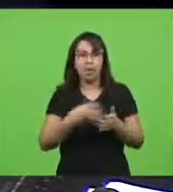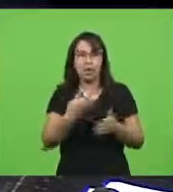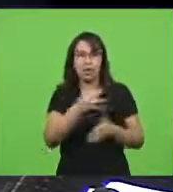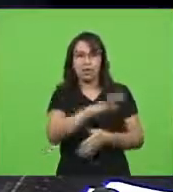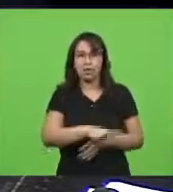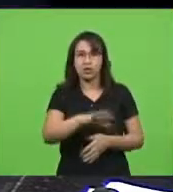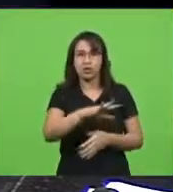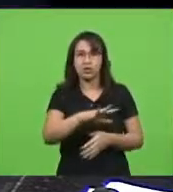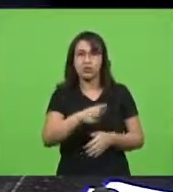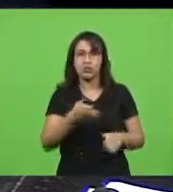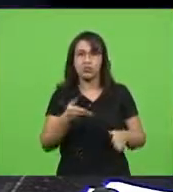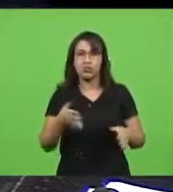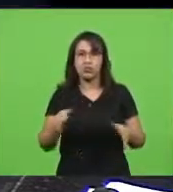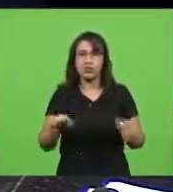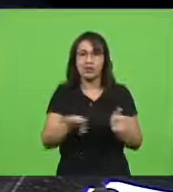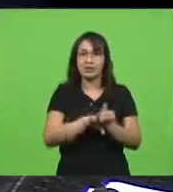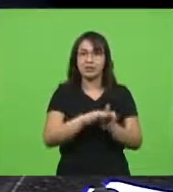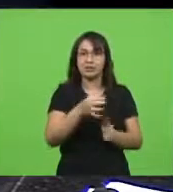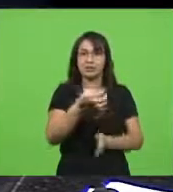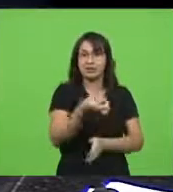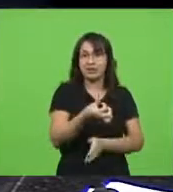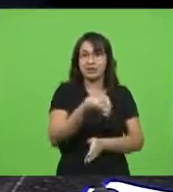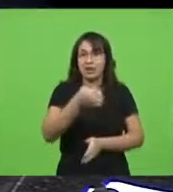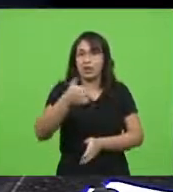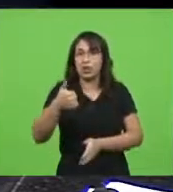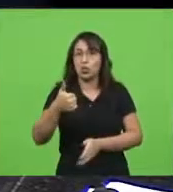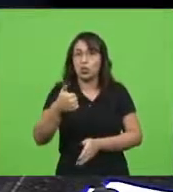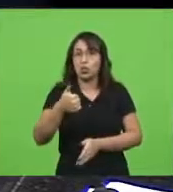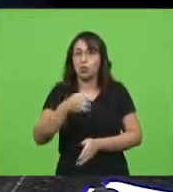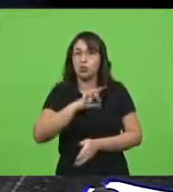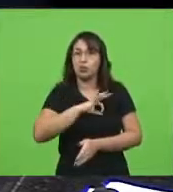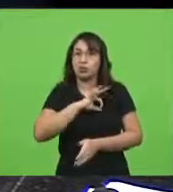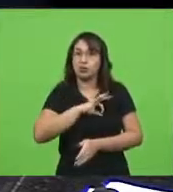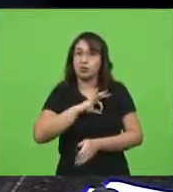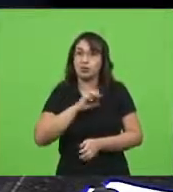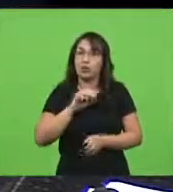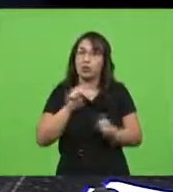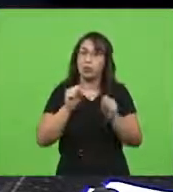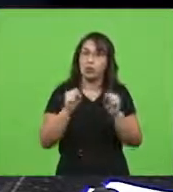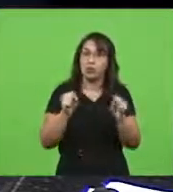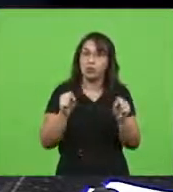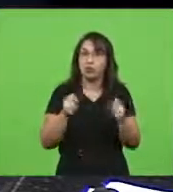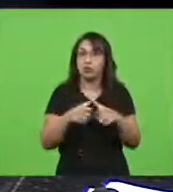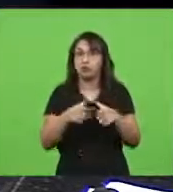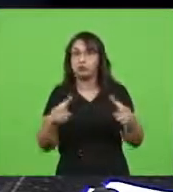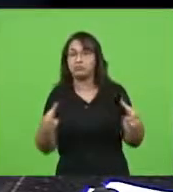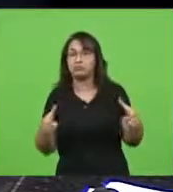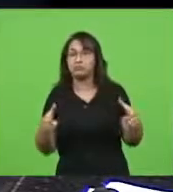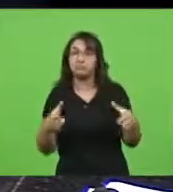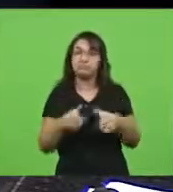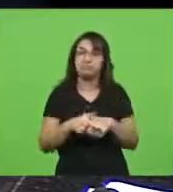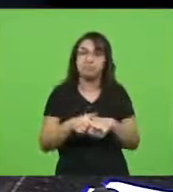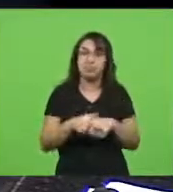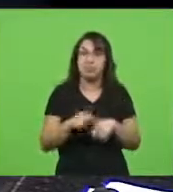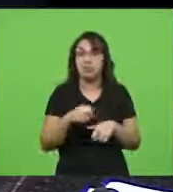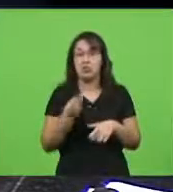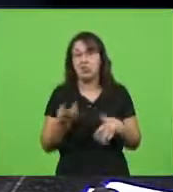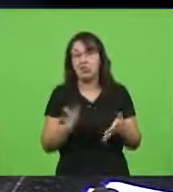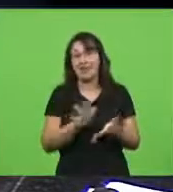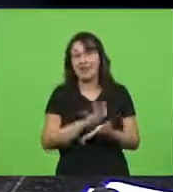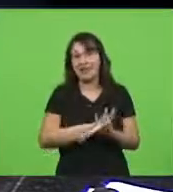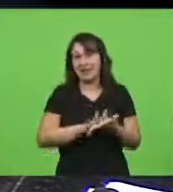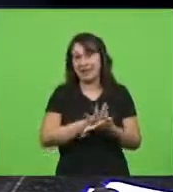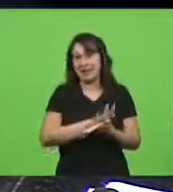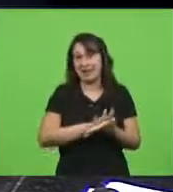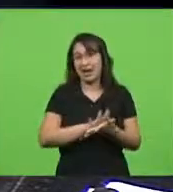61 policiais, bom, isso pode ser muito, pode ser pouco, pode ser nada. Por que que eu digo isso?